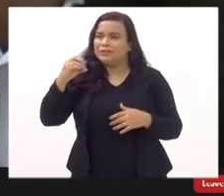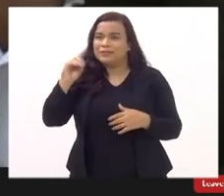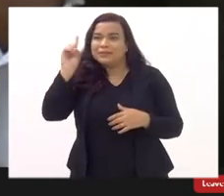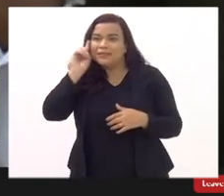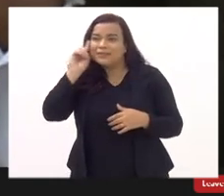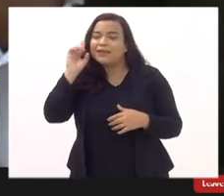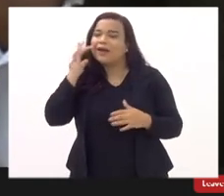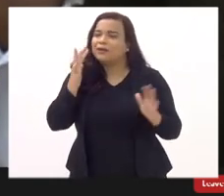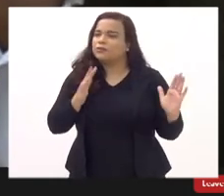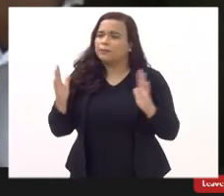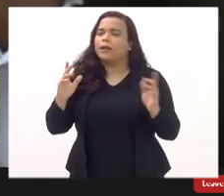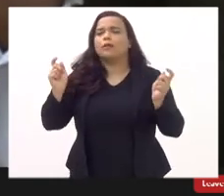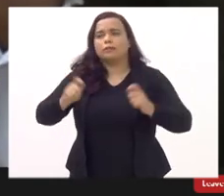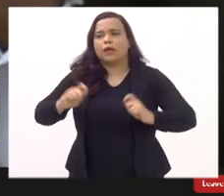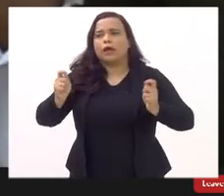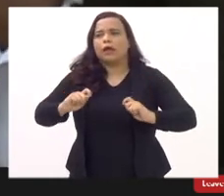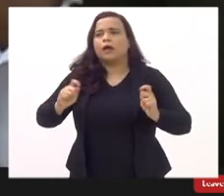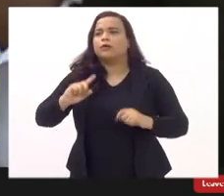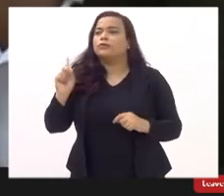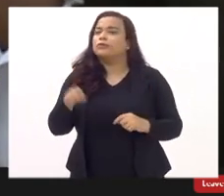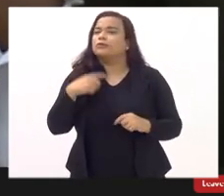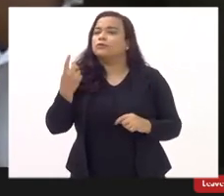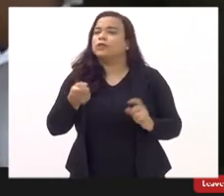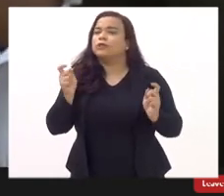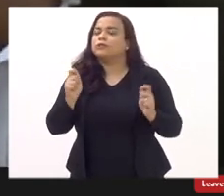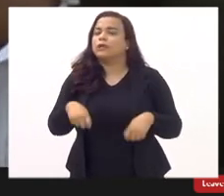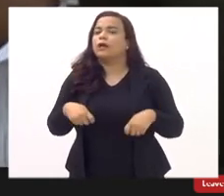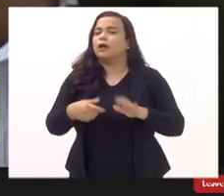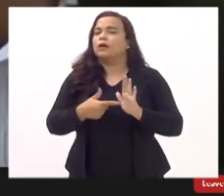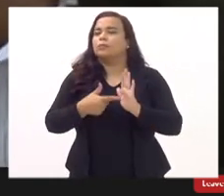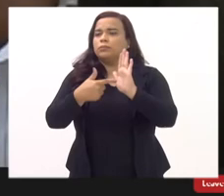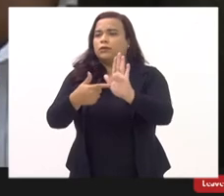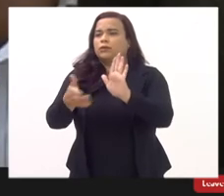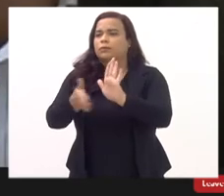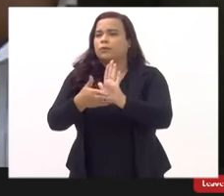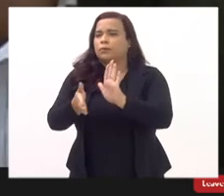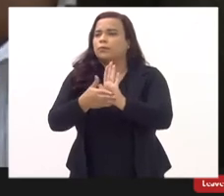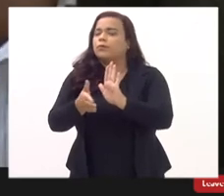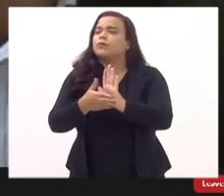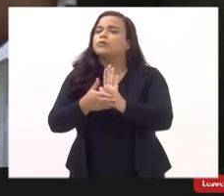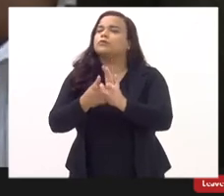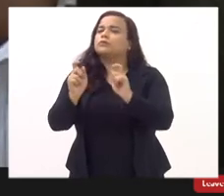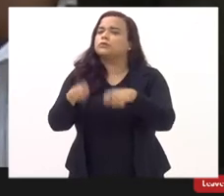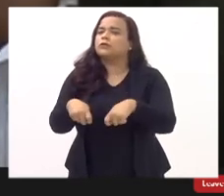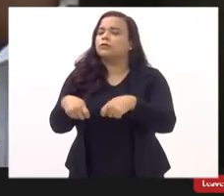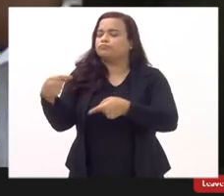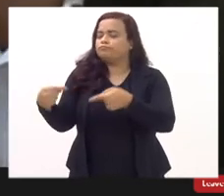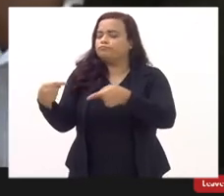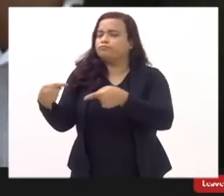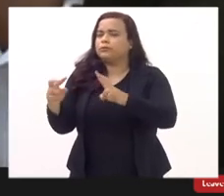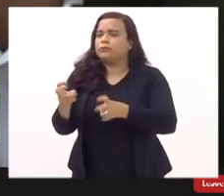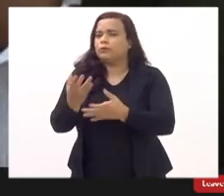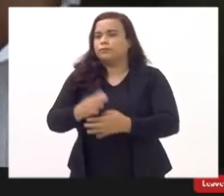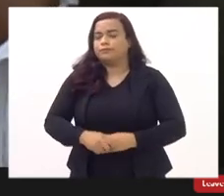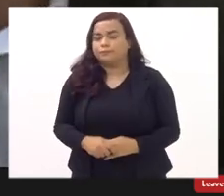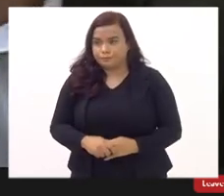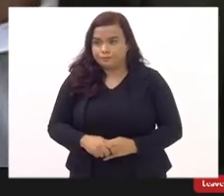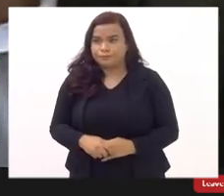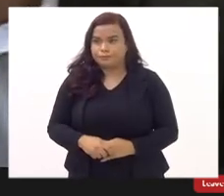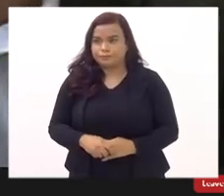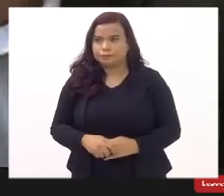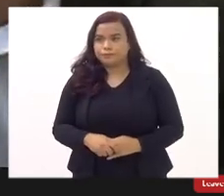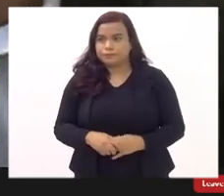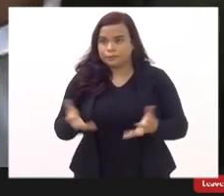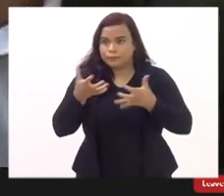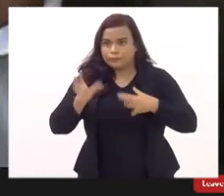que é um prazo razoável para a gente estar apresentando uma proposta e voltar a discutir em cima disso. Quer